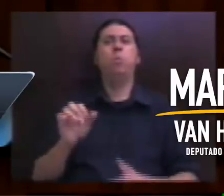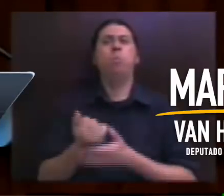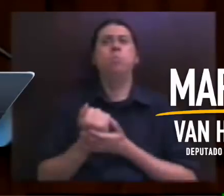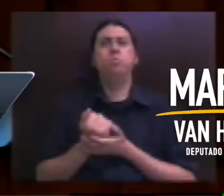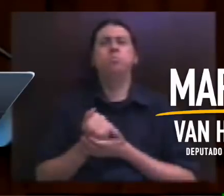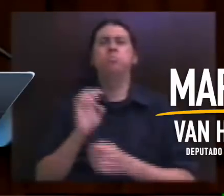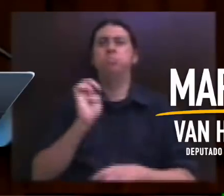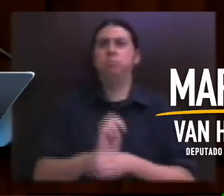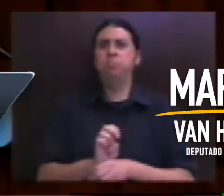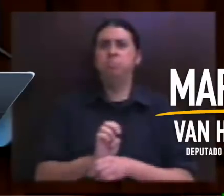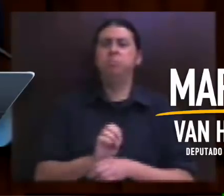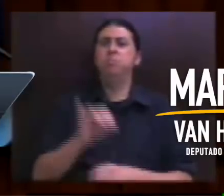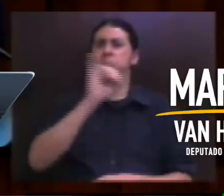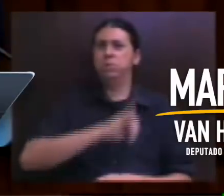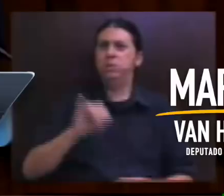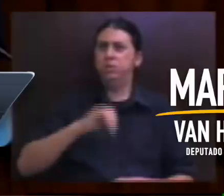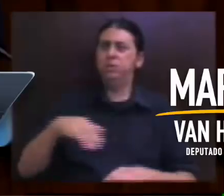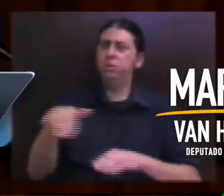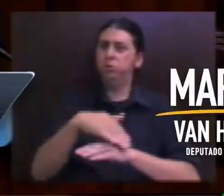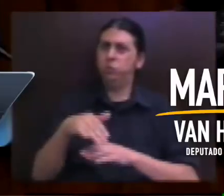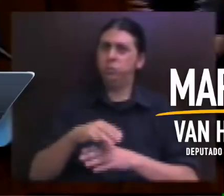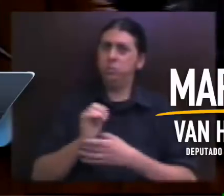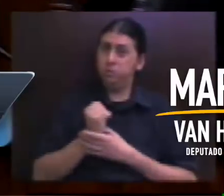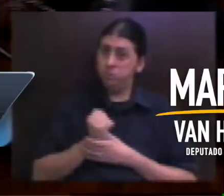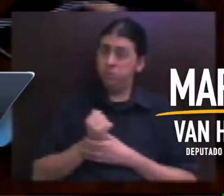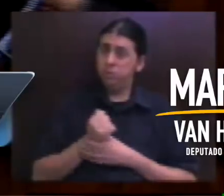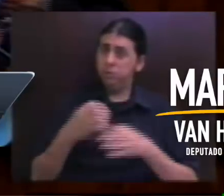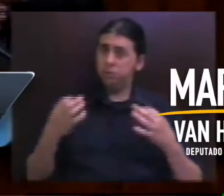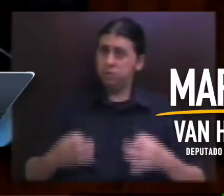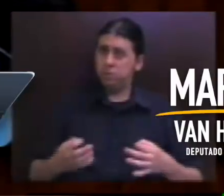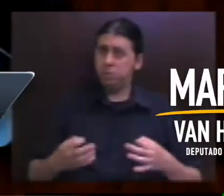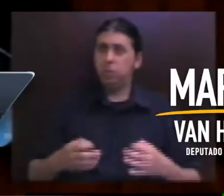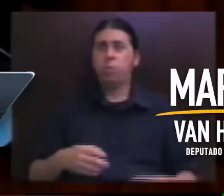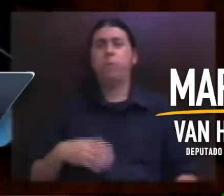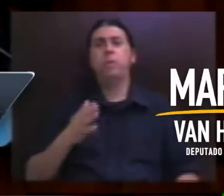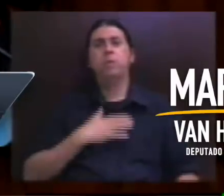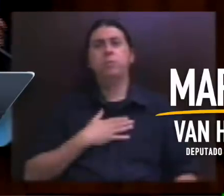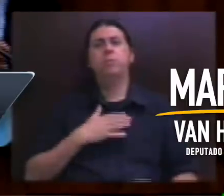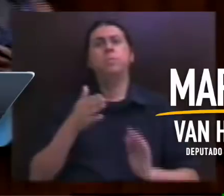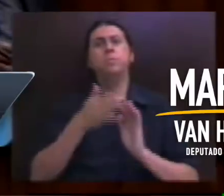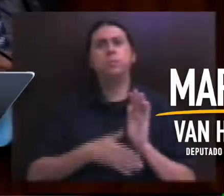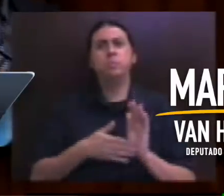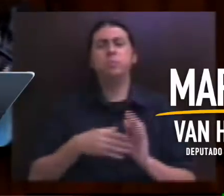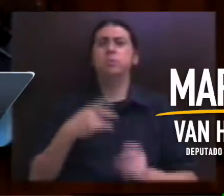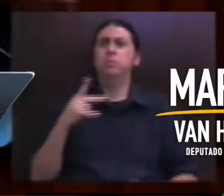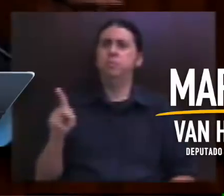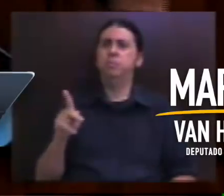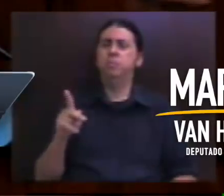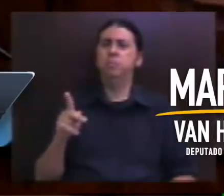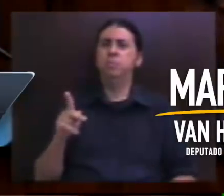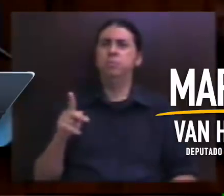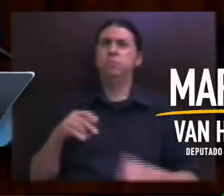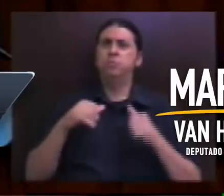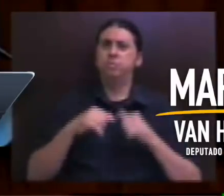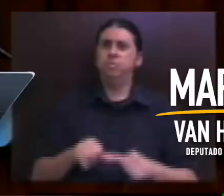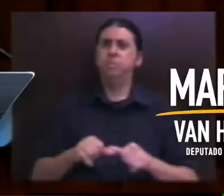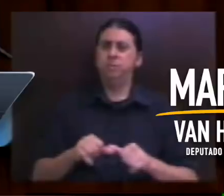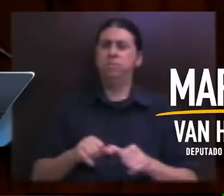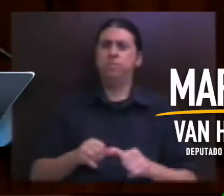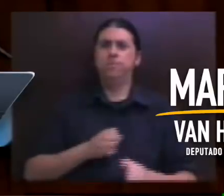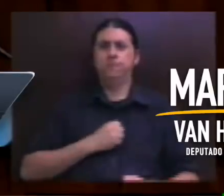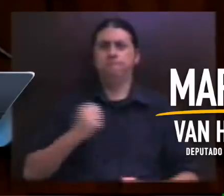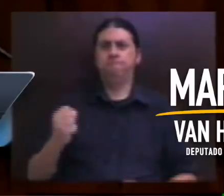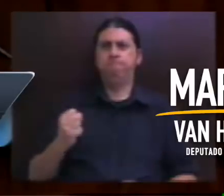centrar, sobretudo sobre segurança pública, a minha pauta é esta, e fico indignado que haja